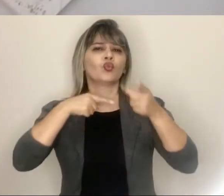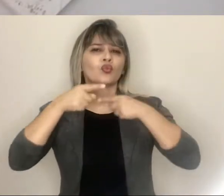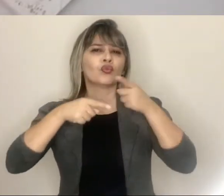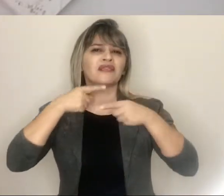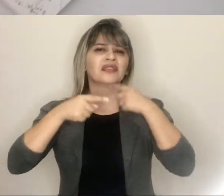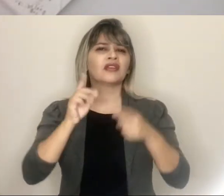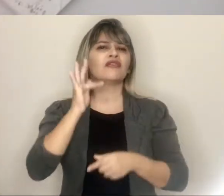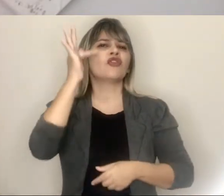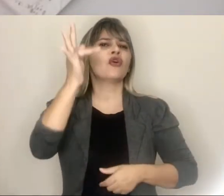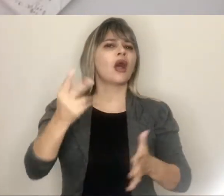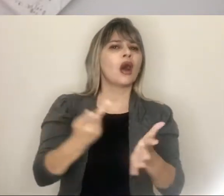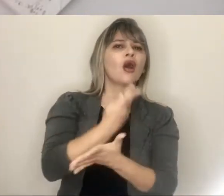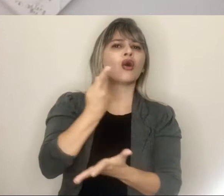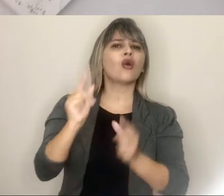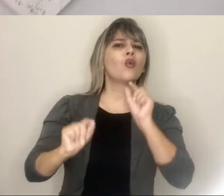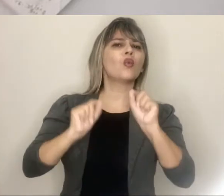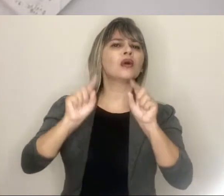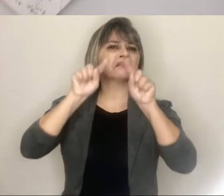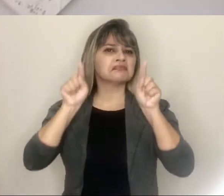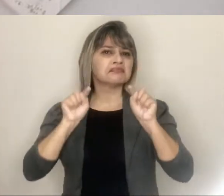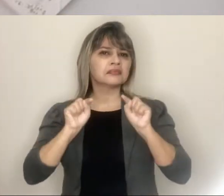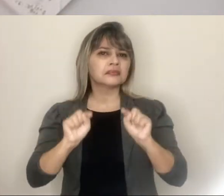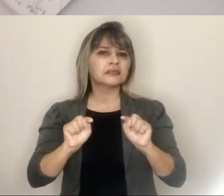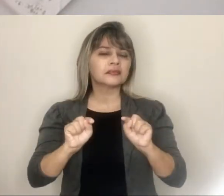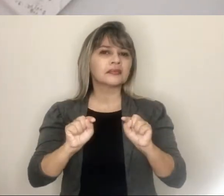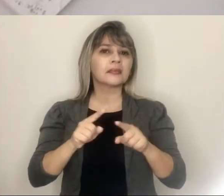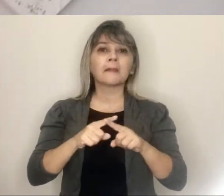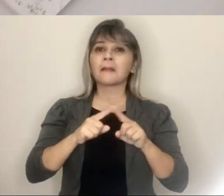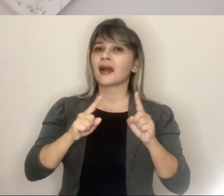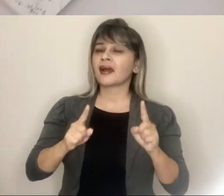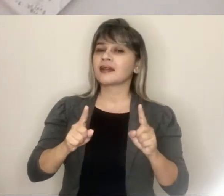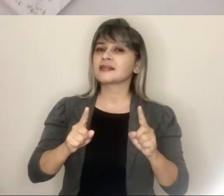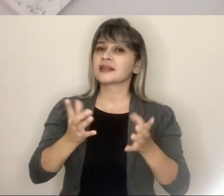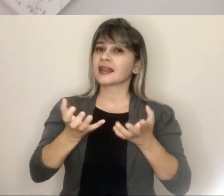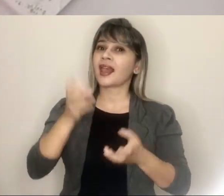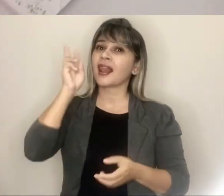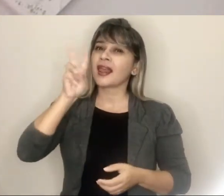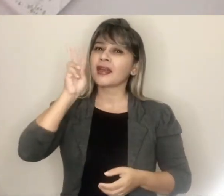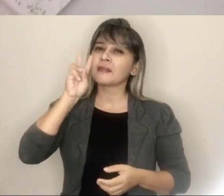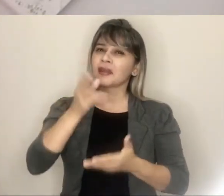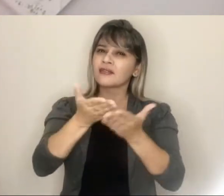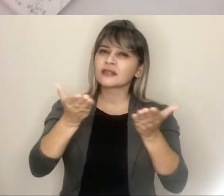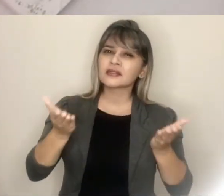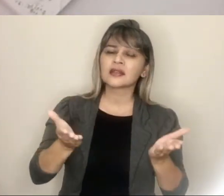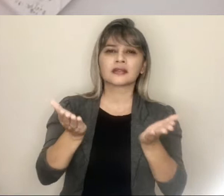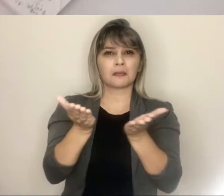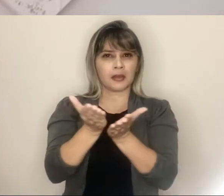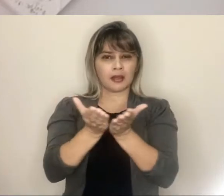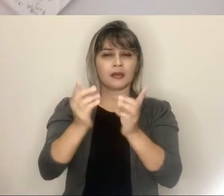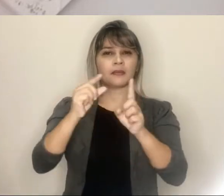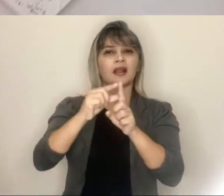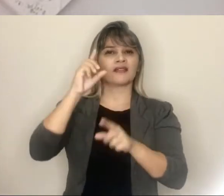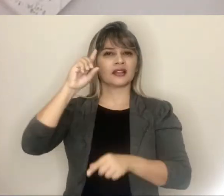vai acontecer nos dias que virão. Mas eu quero lembrá-los de um versículo da palavra de Deus que está lá em